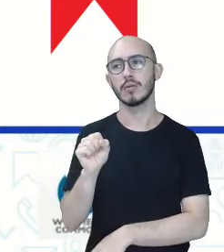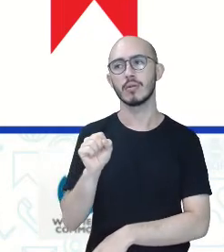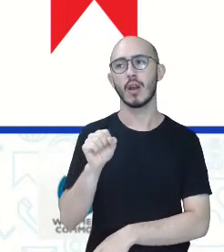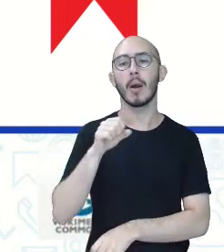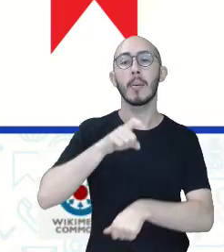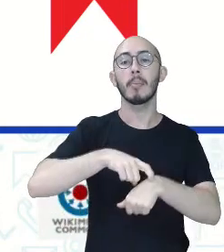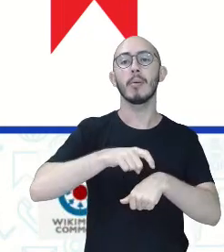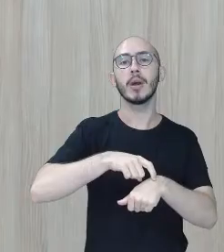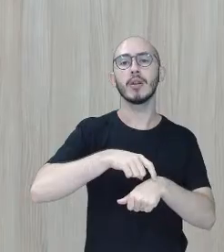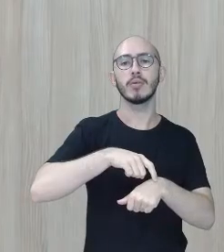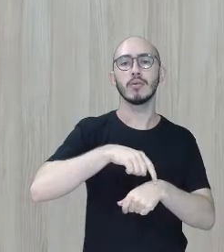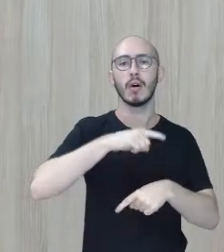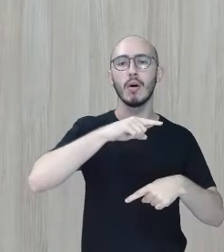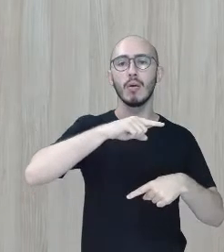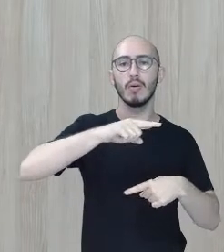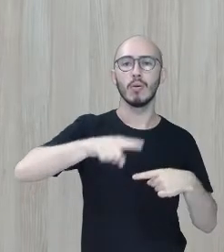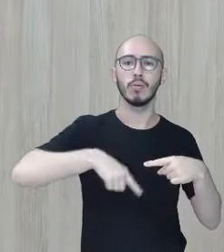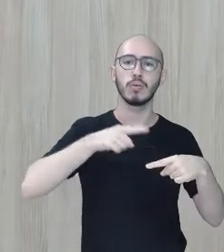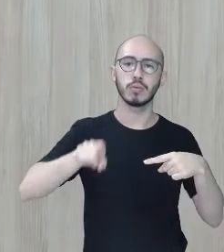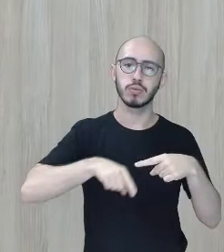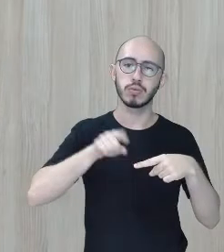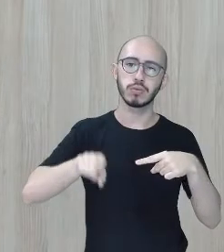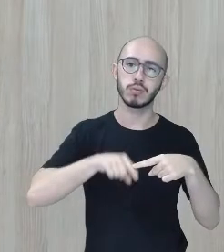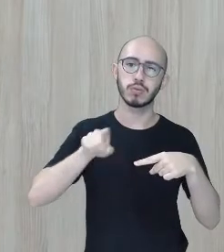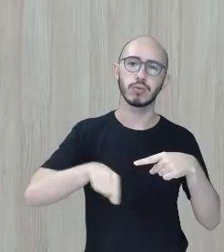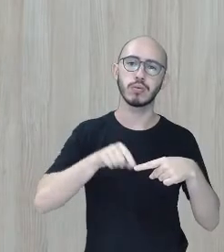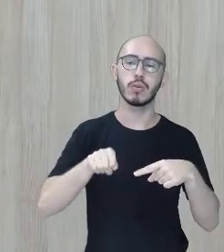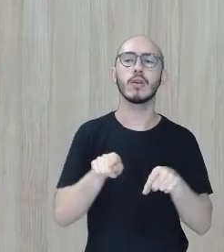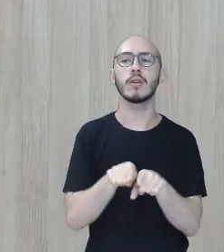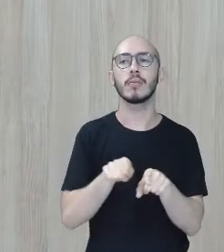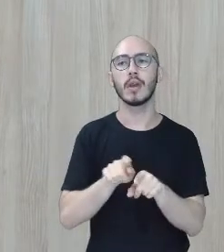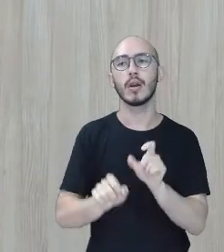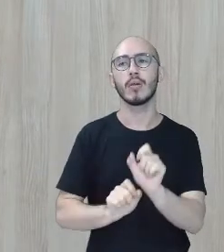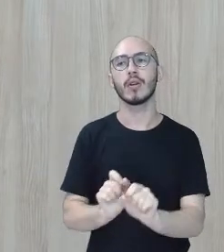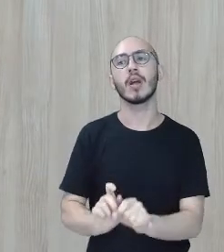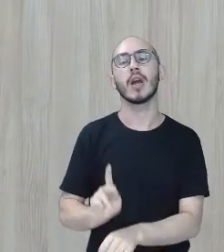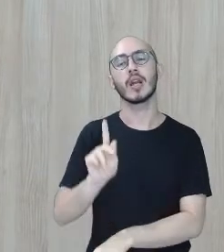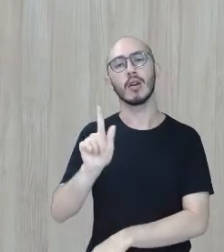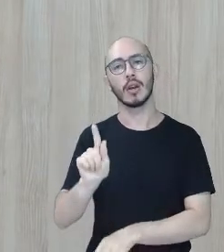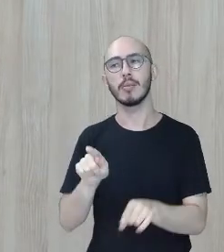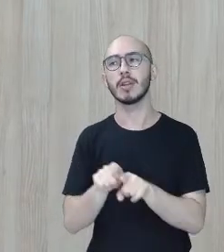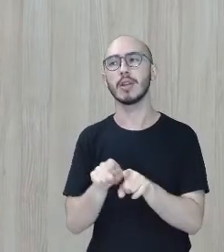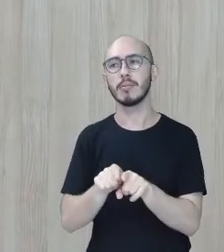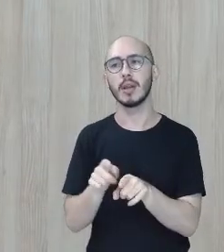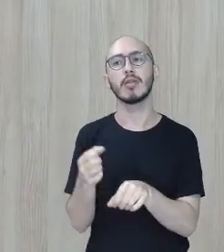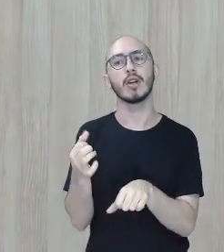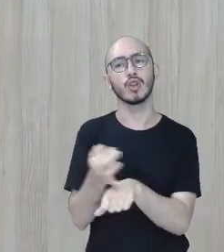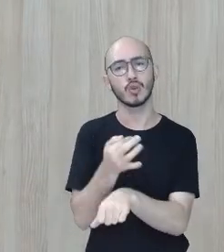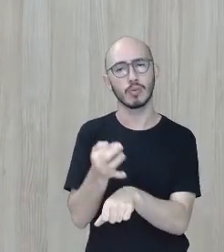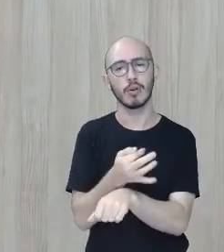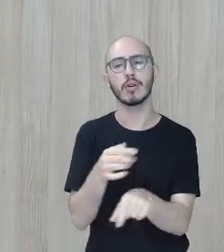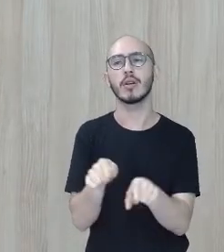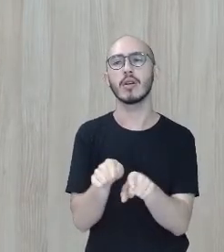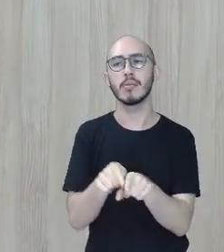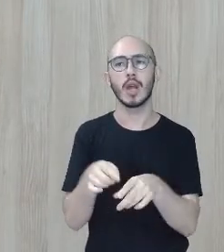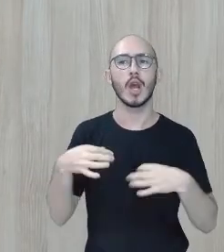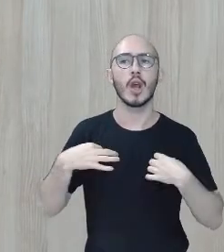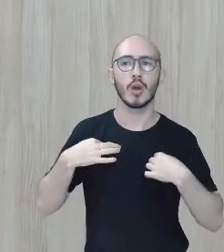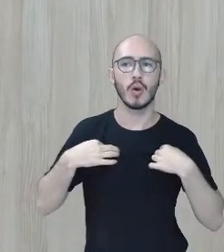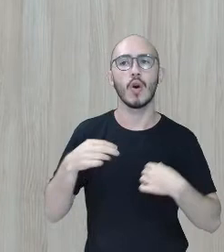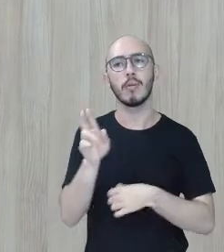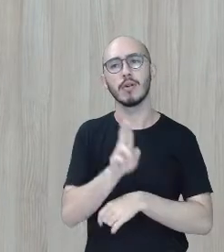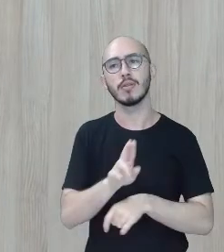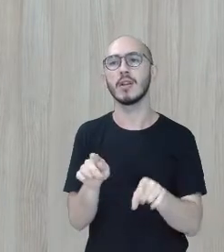também é importante, isso ele informa quantos quilos também, quantos quilogramas ela aguenta de roupa que você